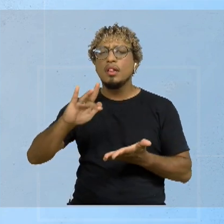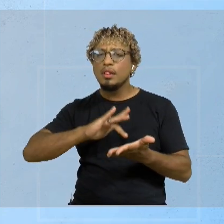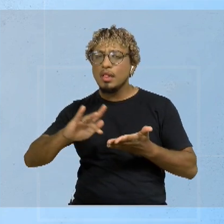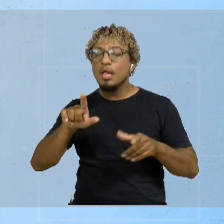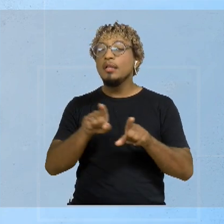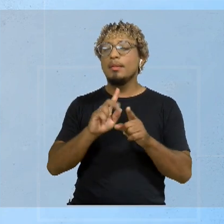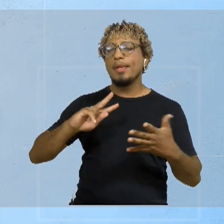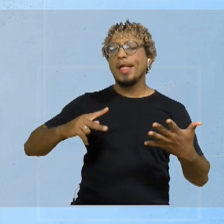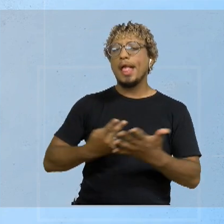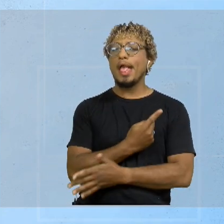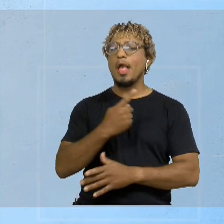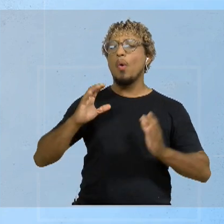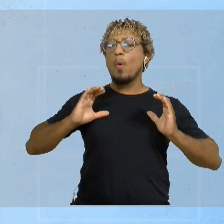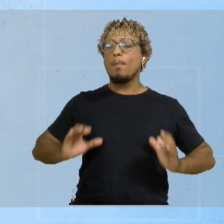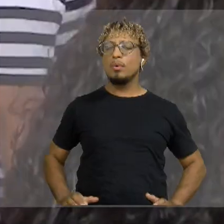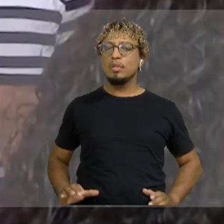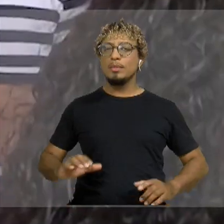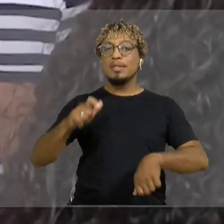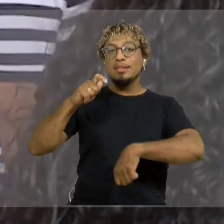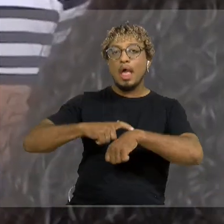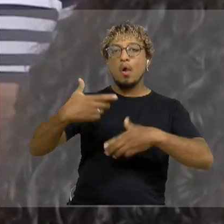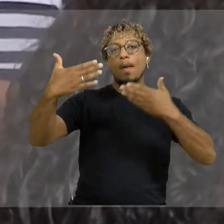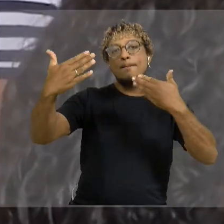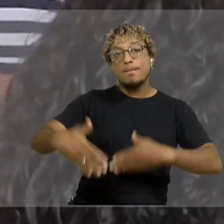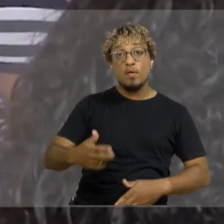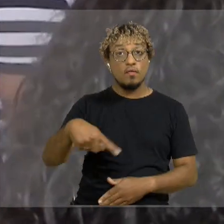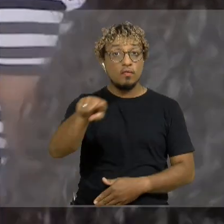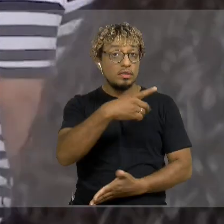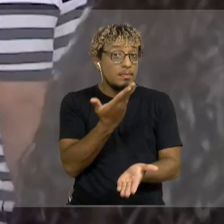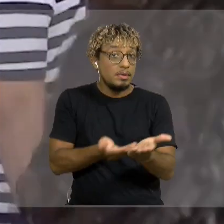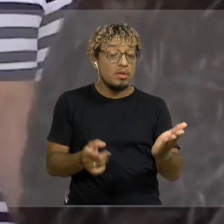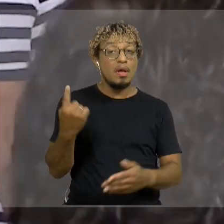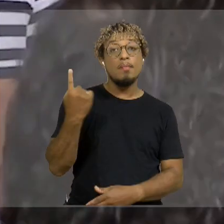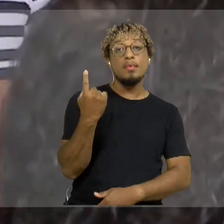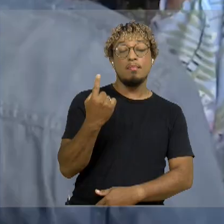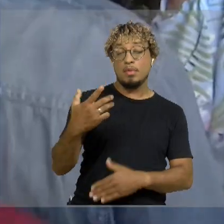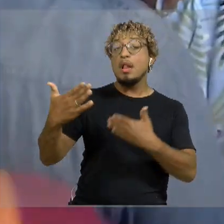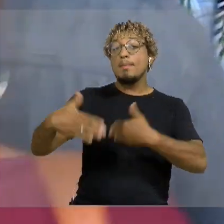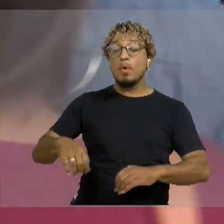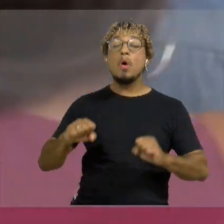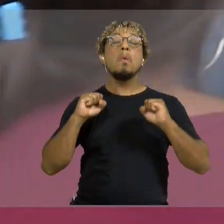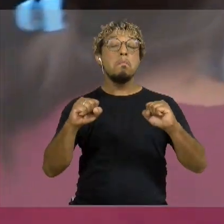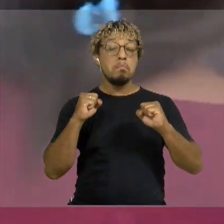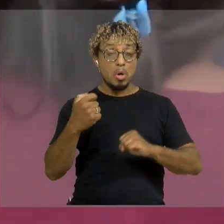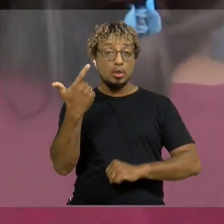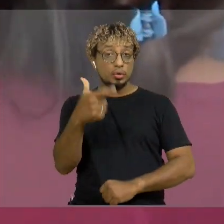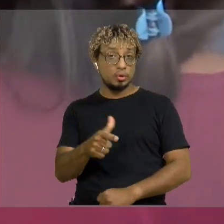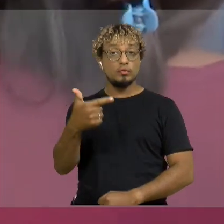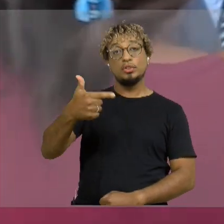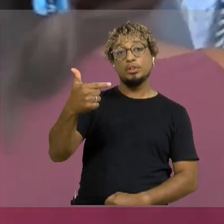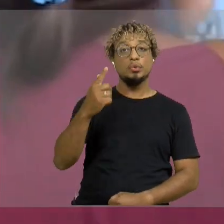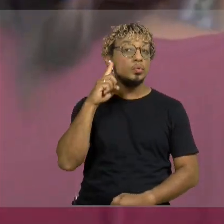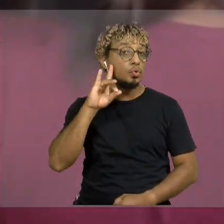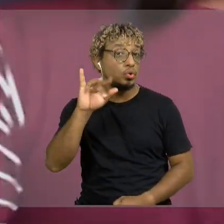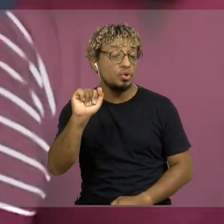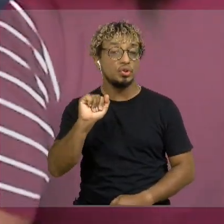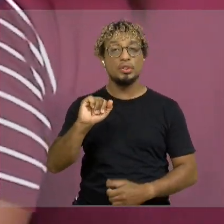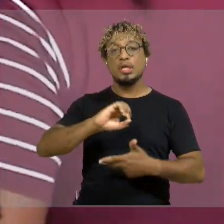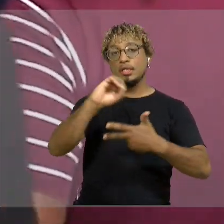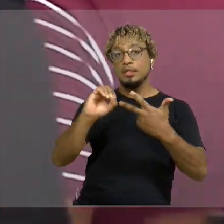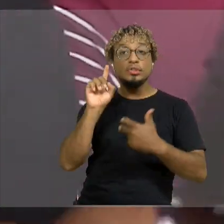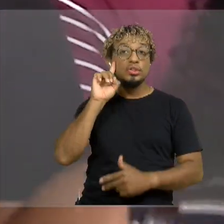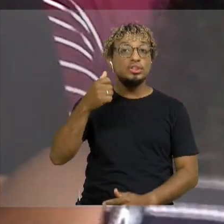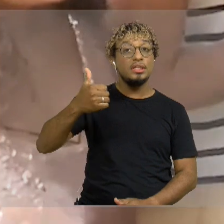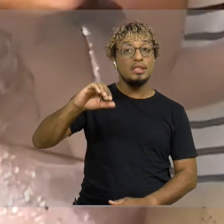procedimento durante a aplicação do exame quem deu a primeira prova ainda vai poder comparecer no segundo dia do Enem em